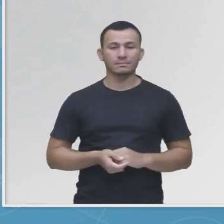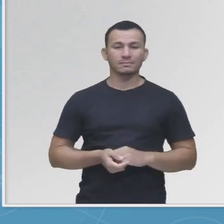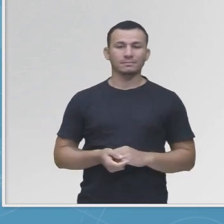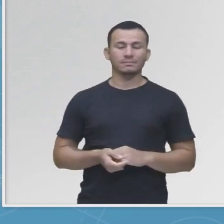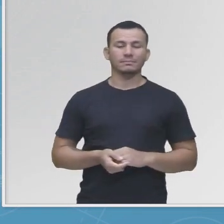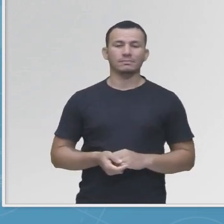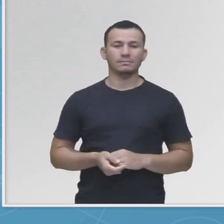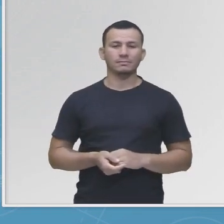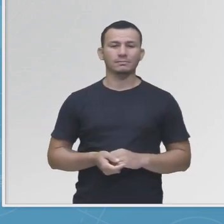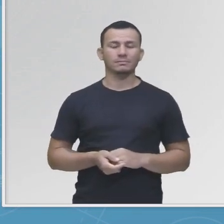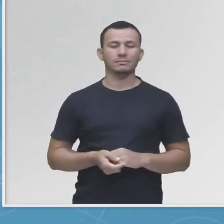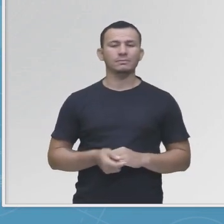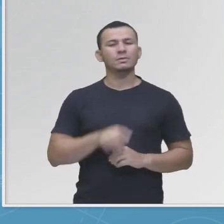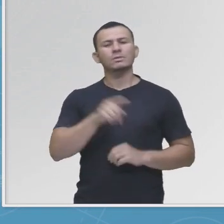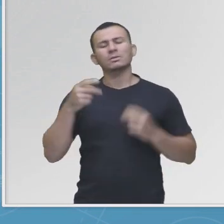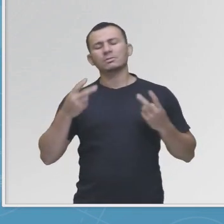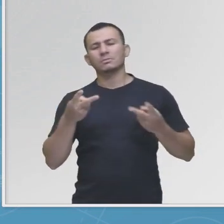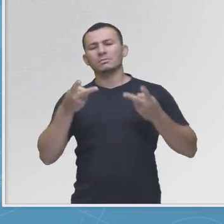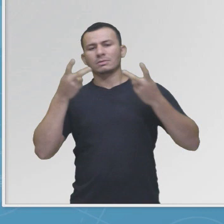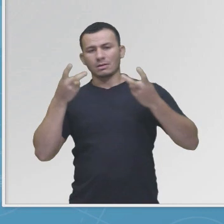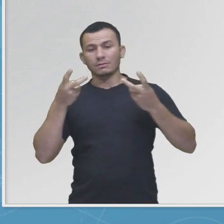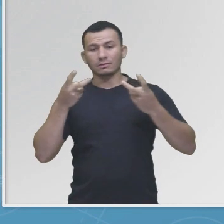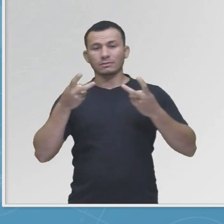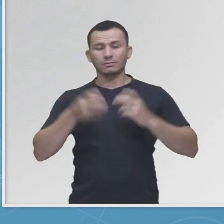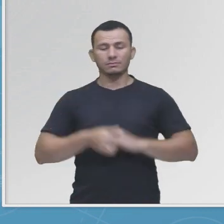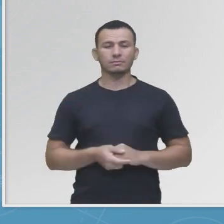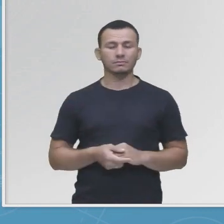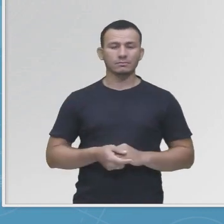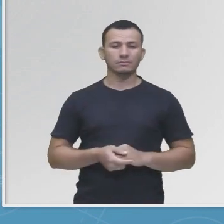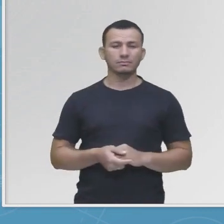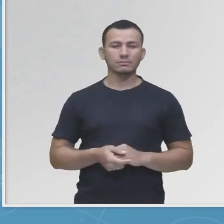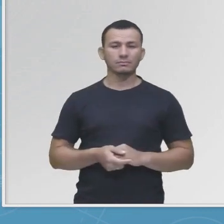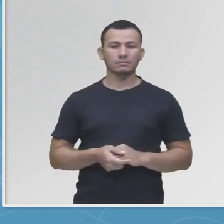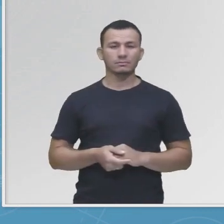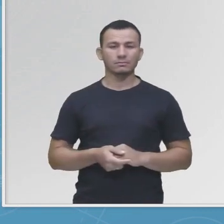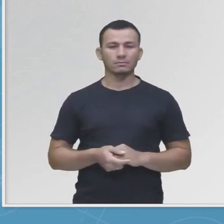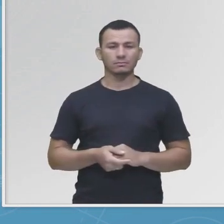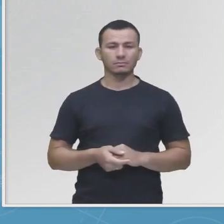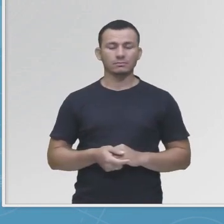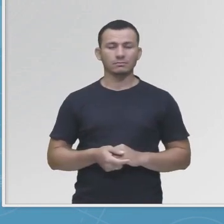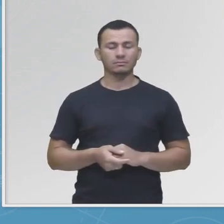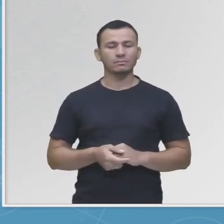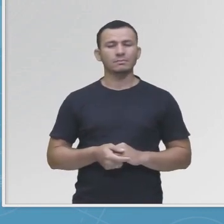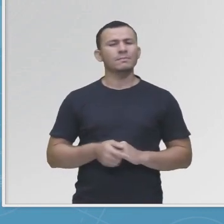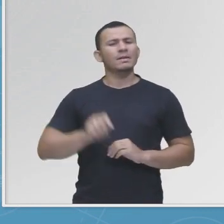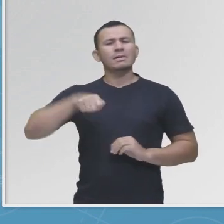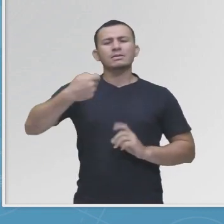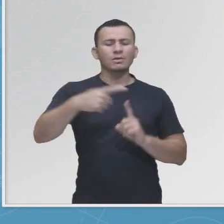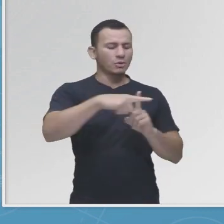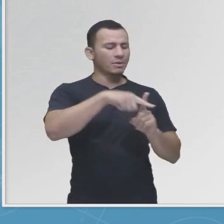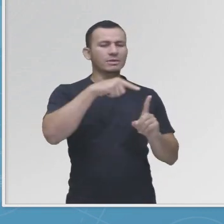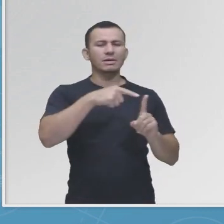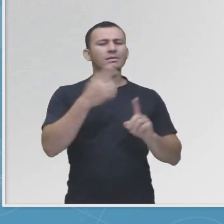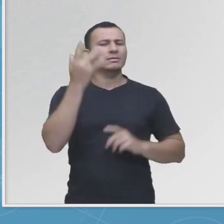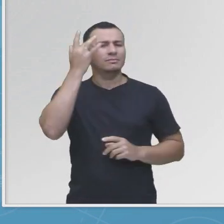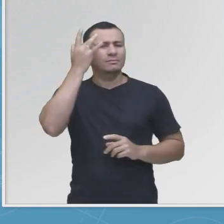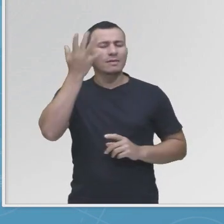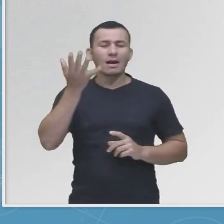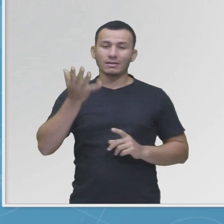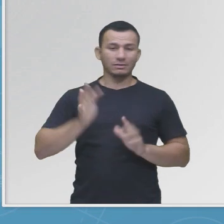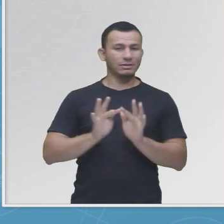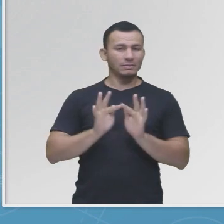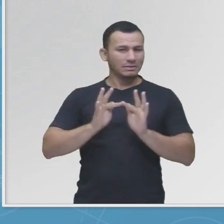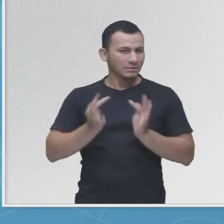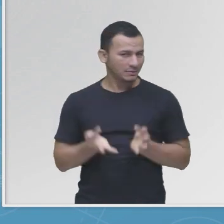nós vamos observar que é a mais básica de todas as operações